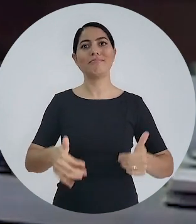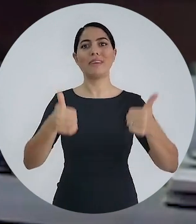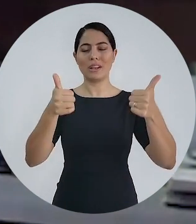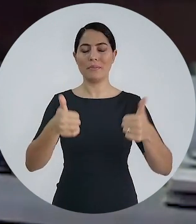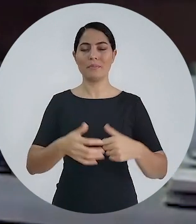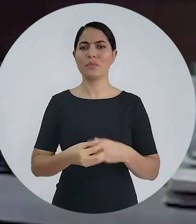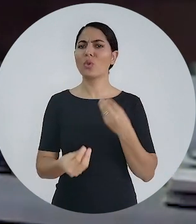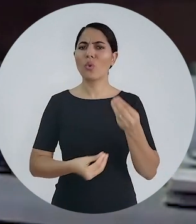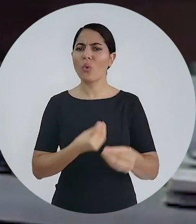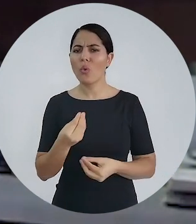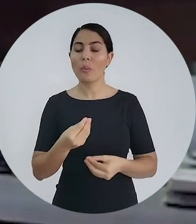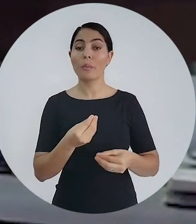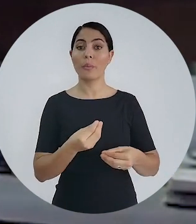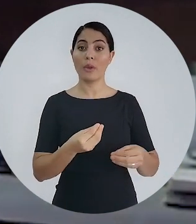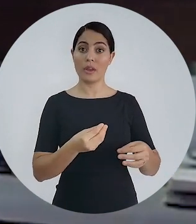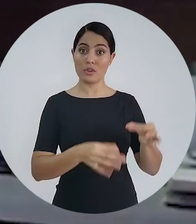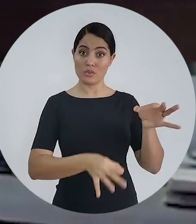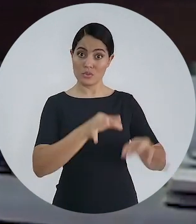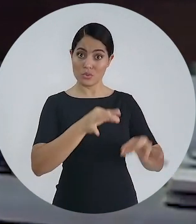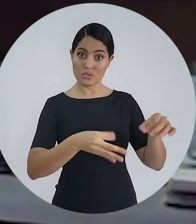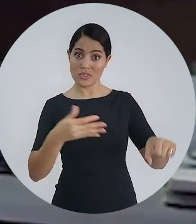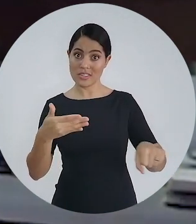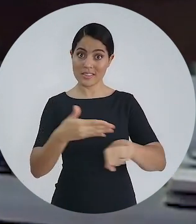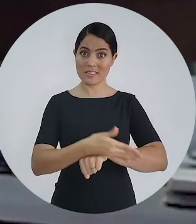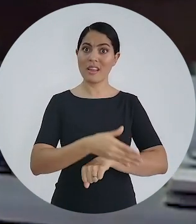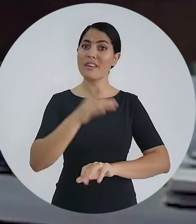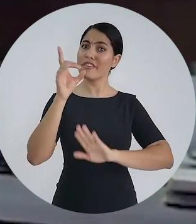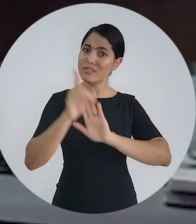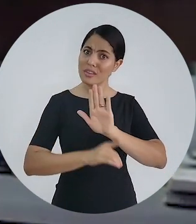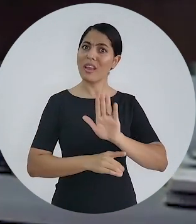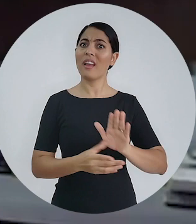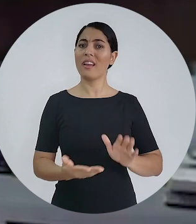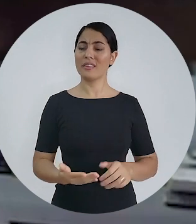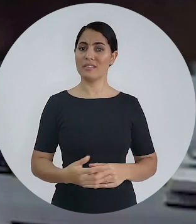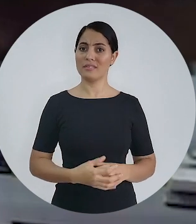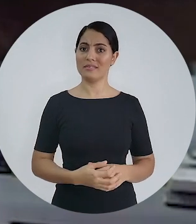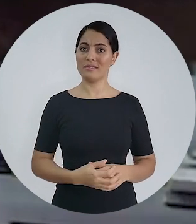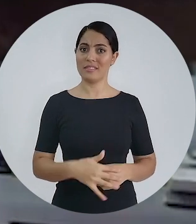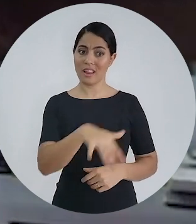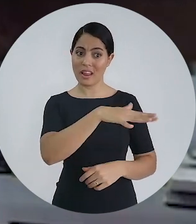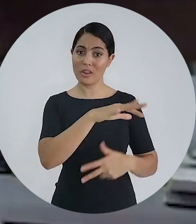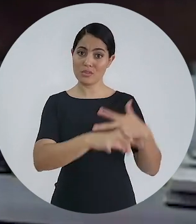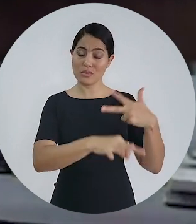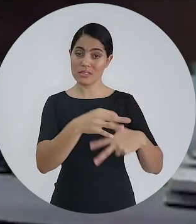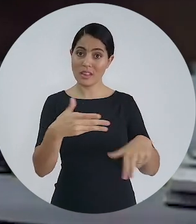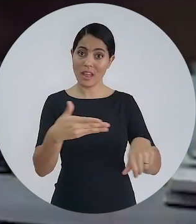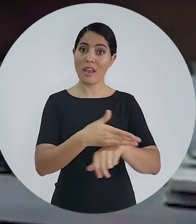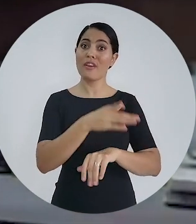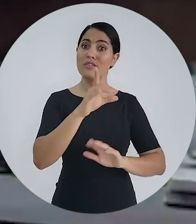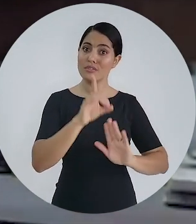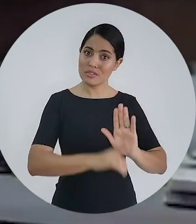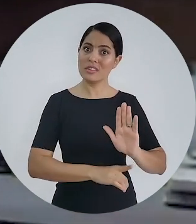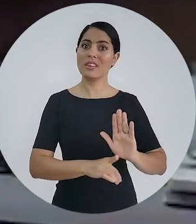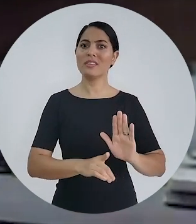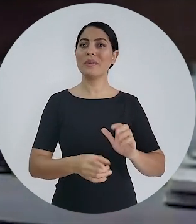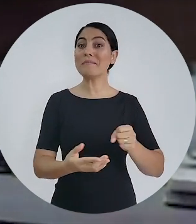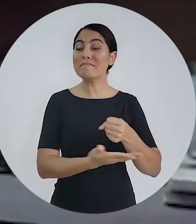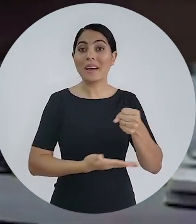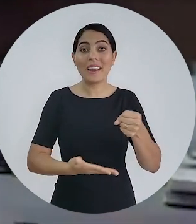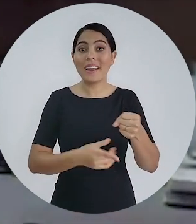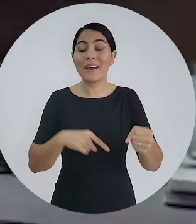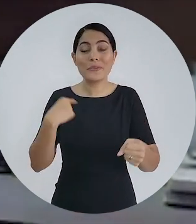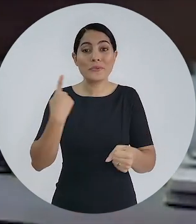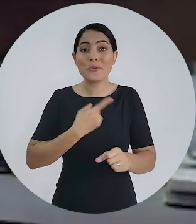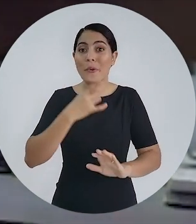país. E o direito de acesso à justiça, para a Maria falou, acesso ao poder judiciário, é um direito